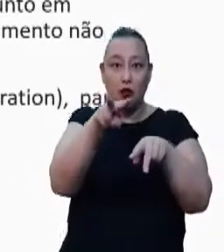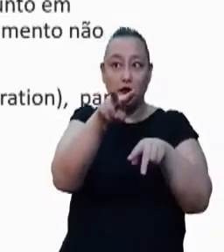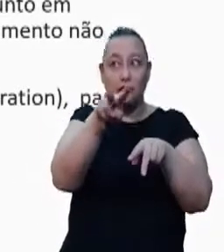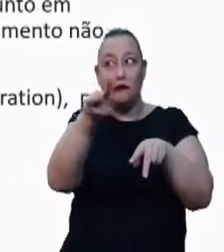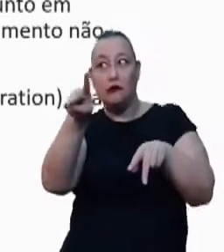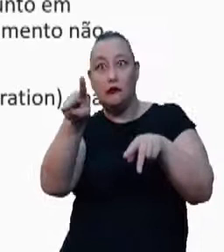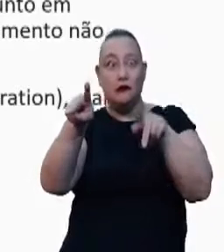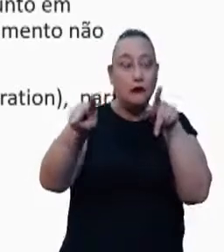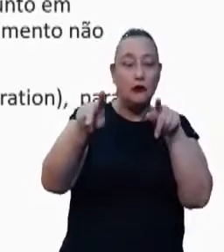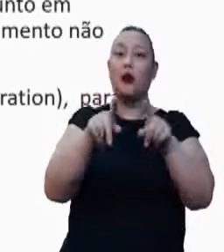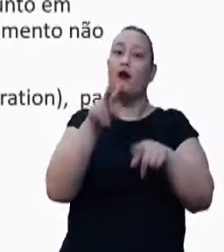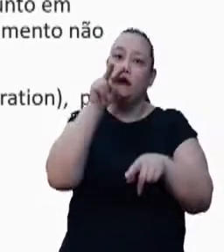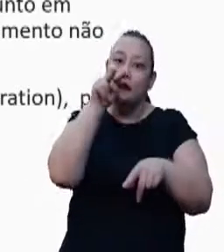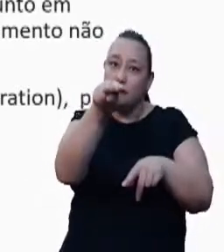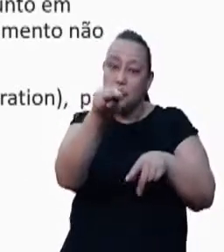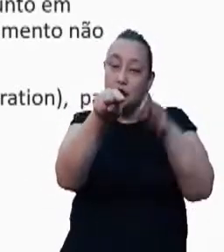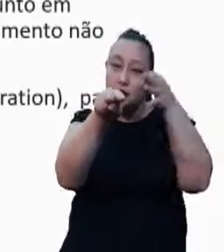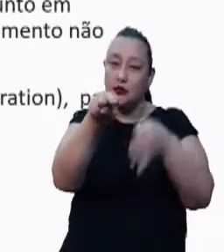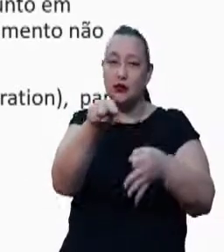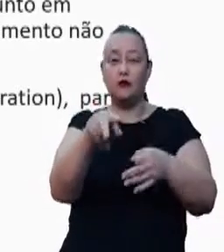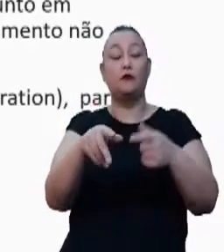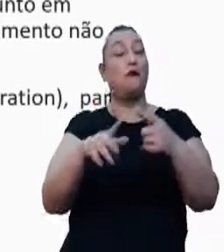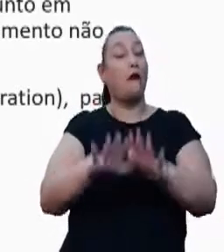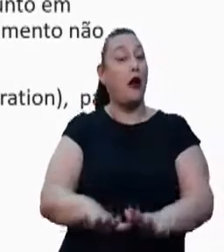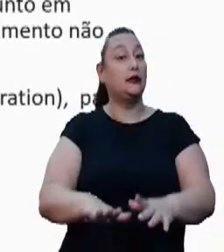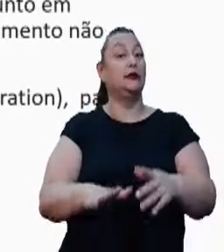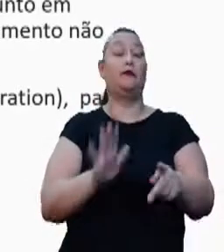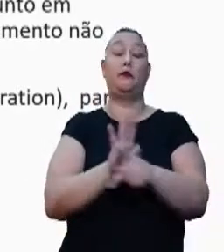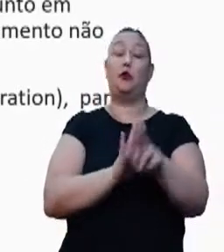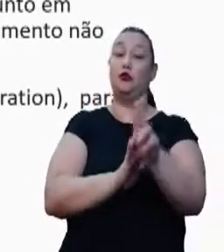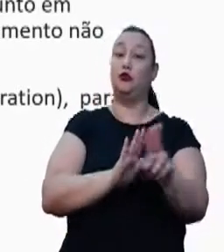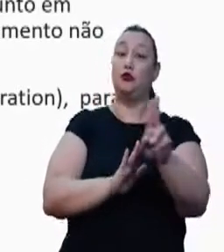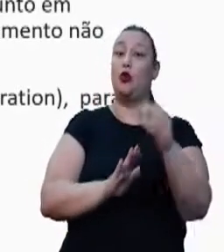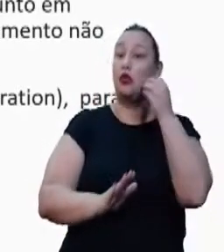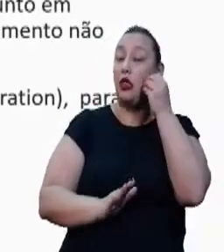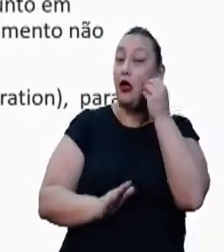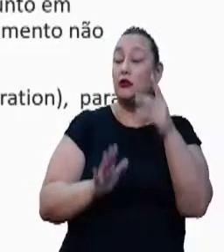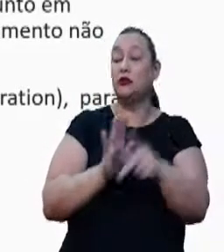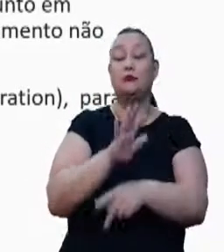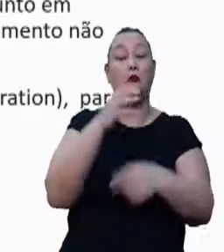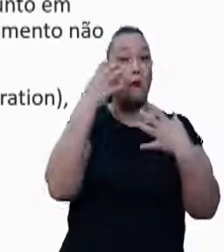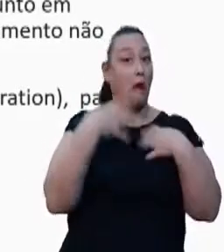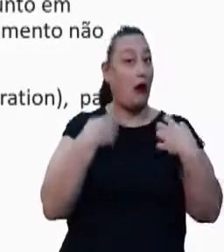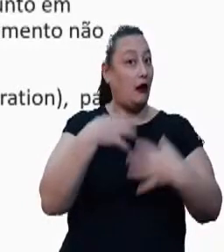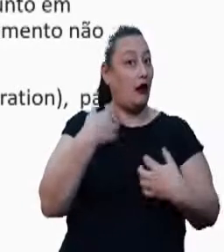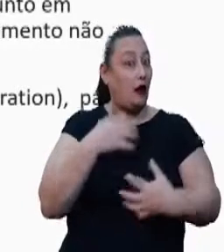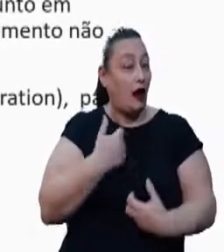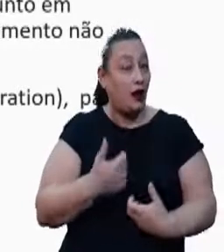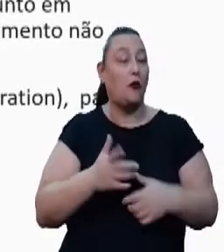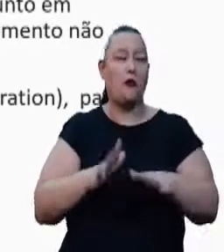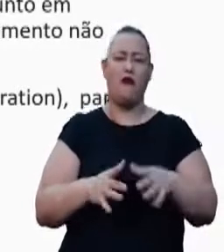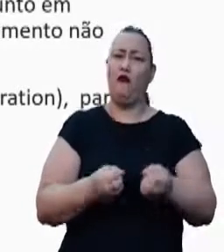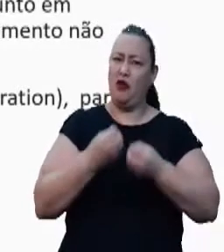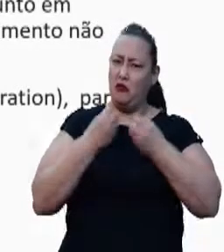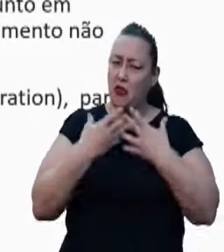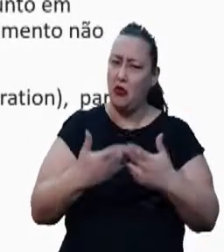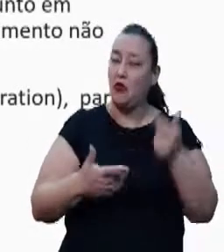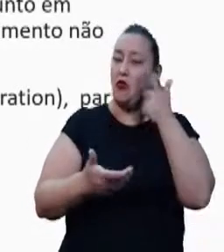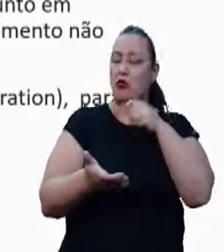esse movimento. Lembrando que isso foi em macacos. Então, a experiência foi muito bem sucedida, ele conseguiu